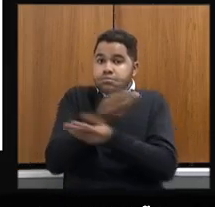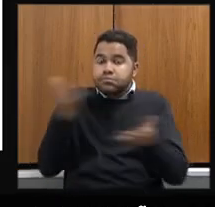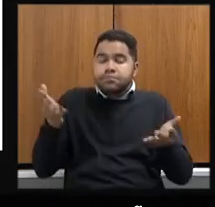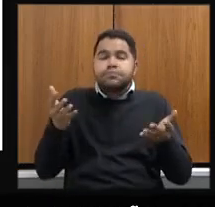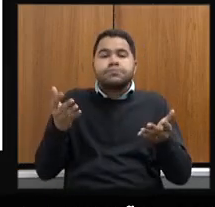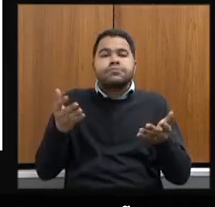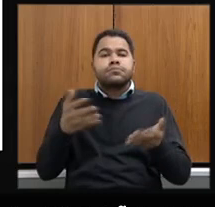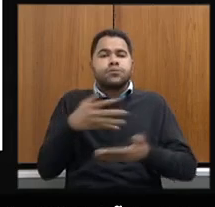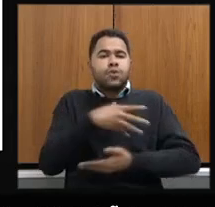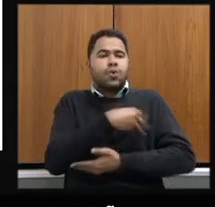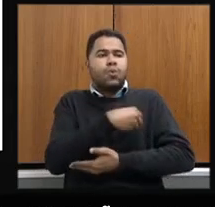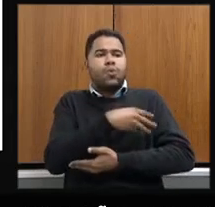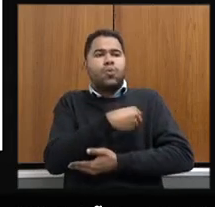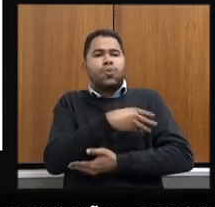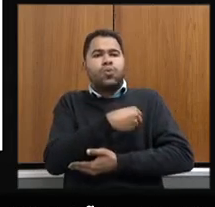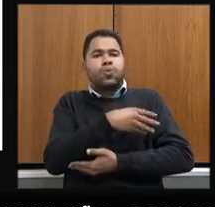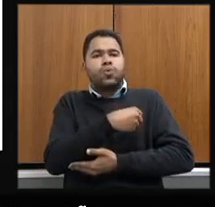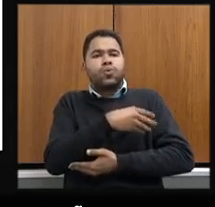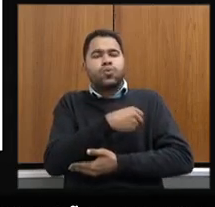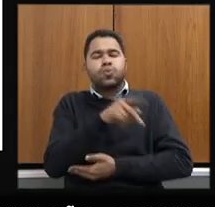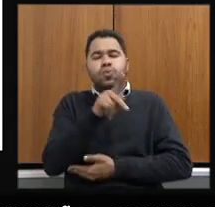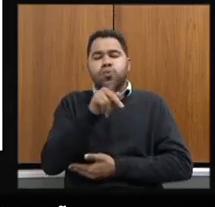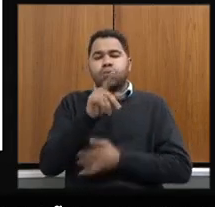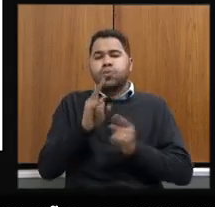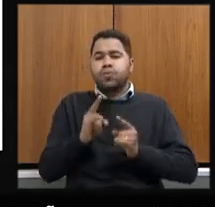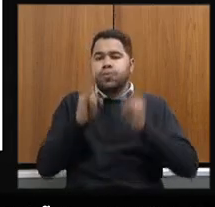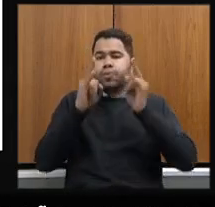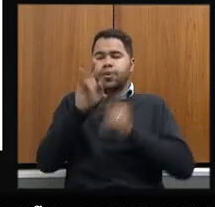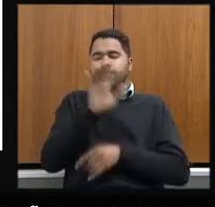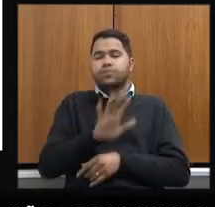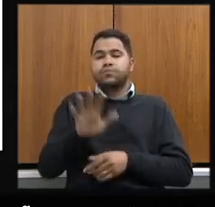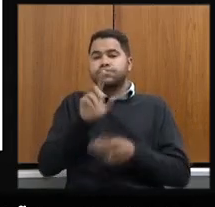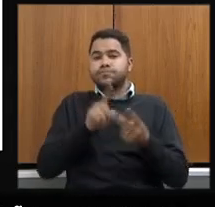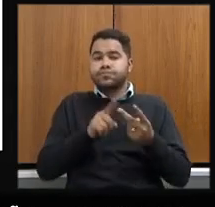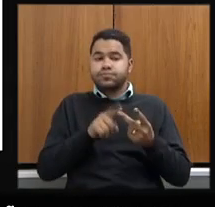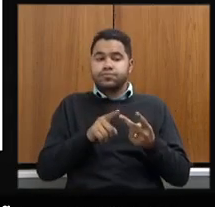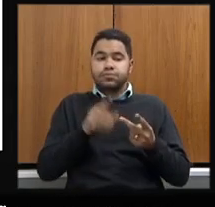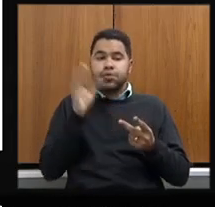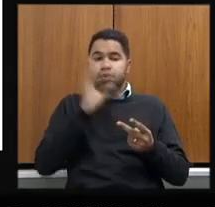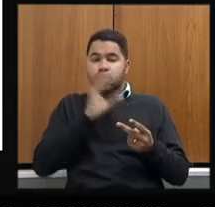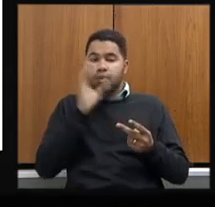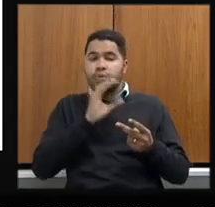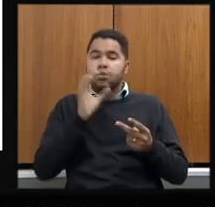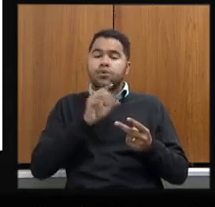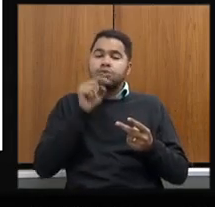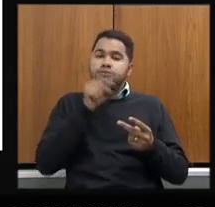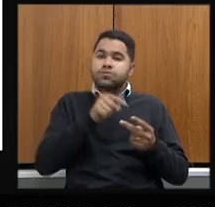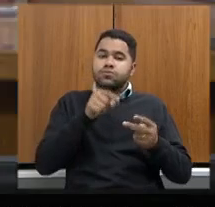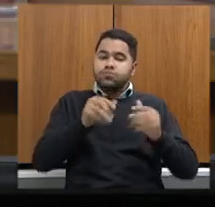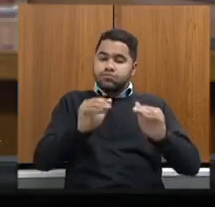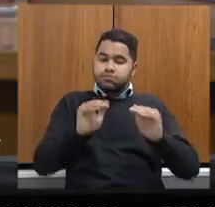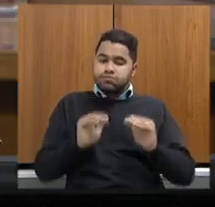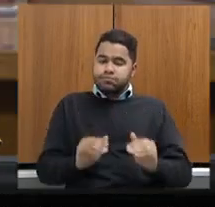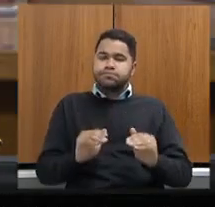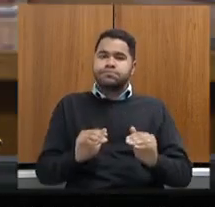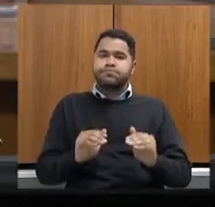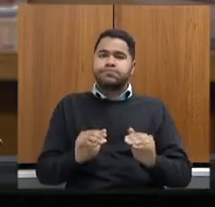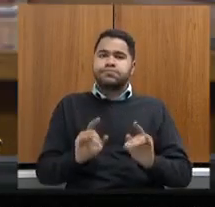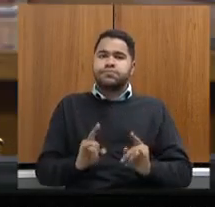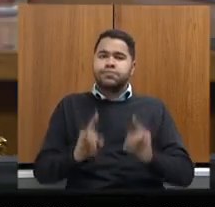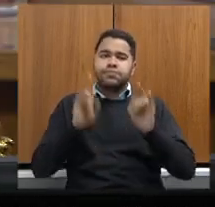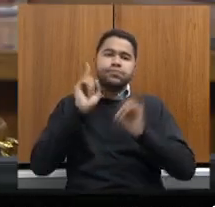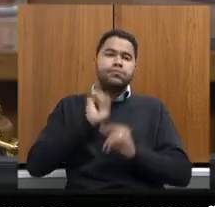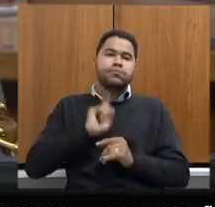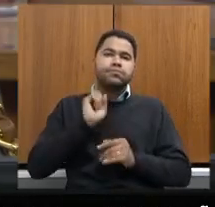uma sala de amamentação no prédio Gerais e uma sala de urgência e emergência no subsolo do prédio Minas pode